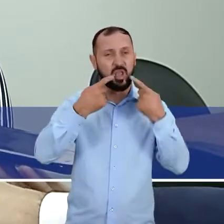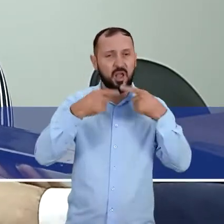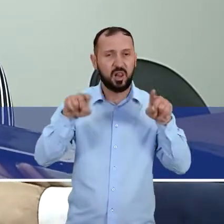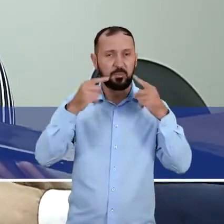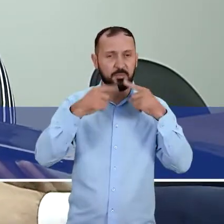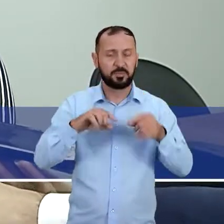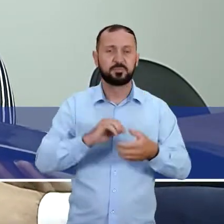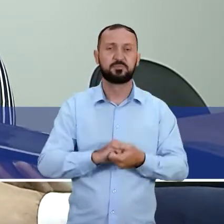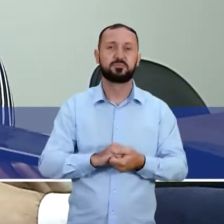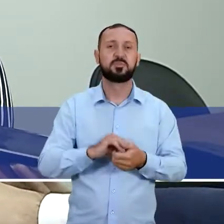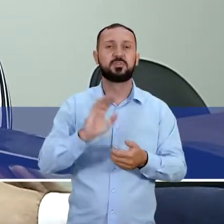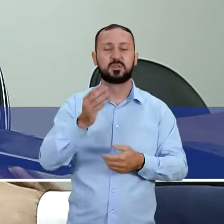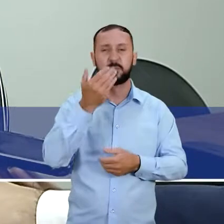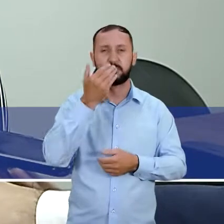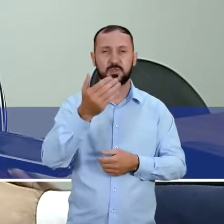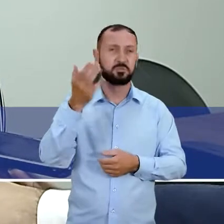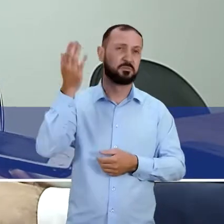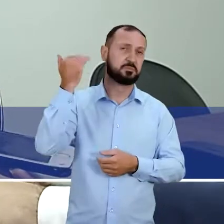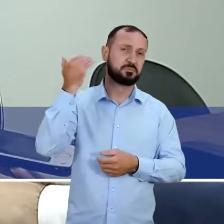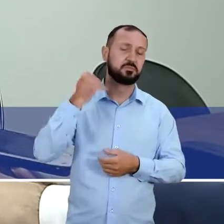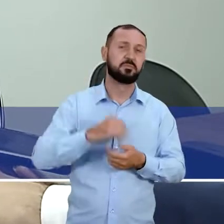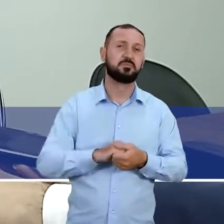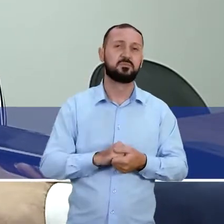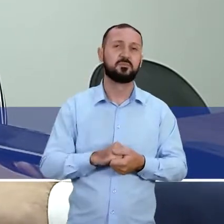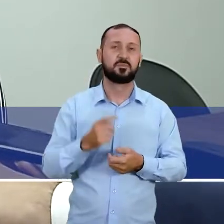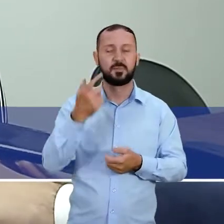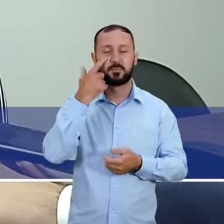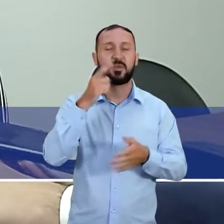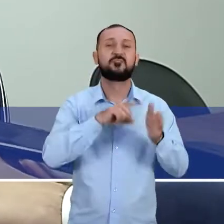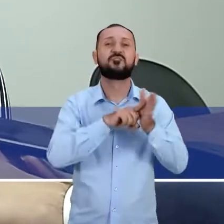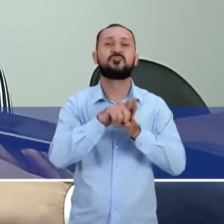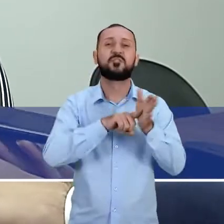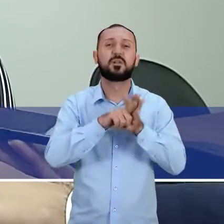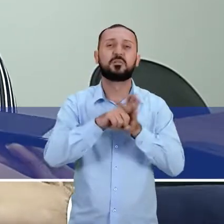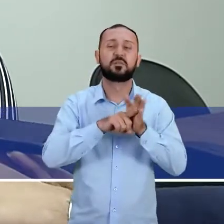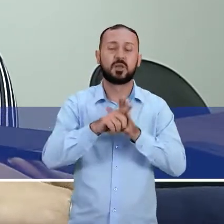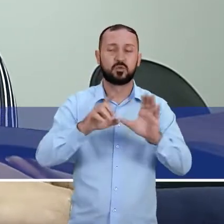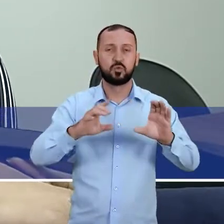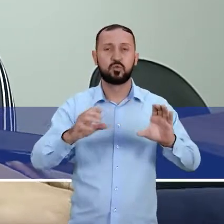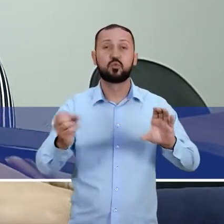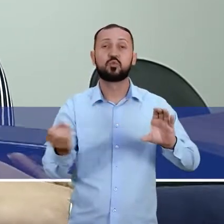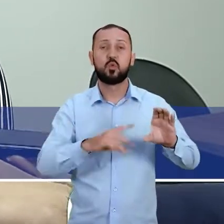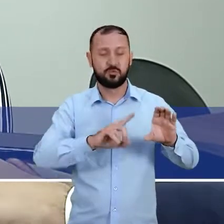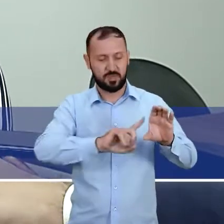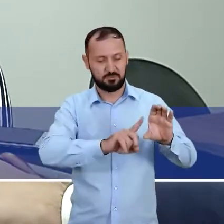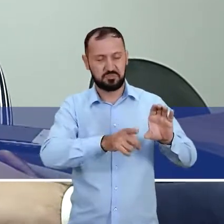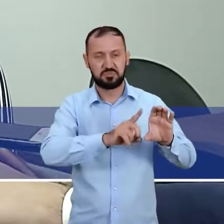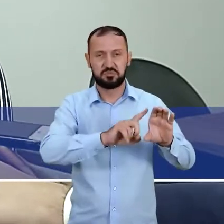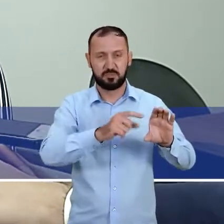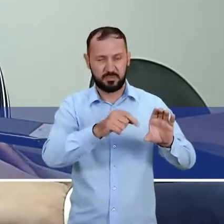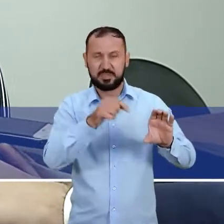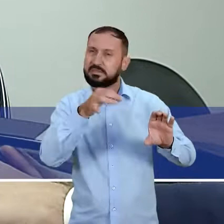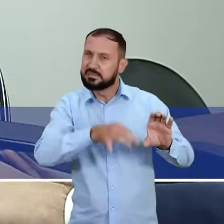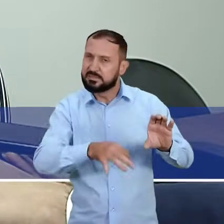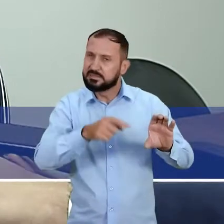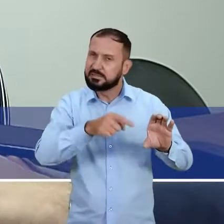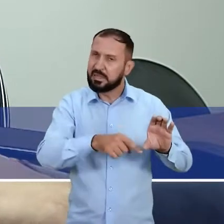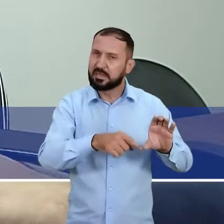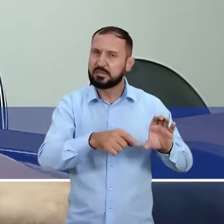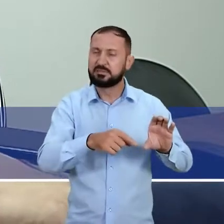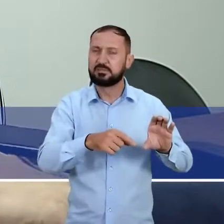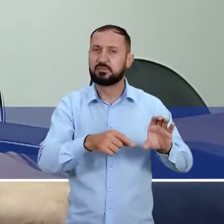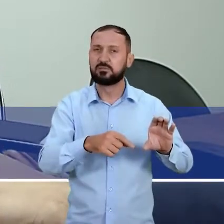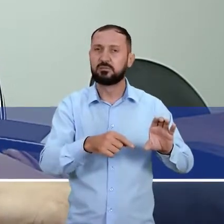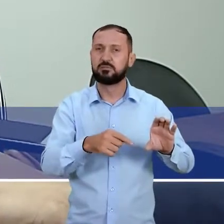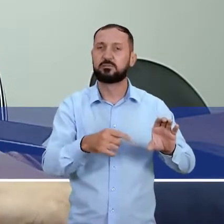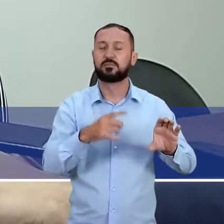reclamamos. Nós pedimos, na época, uma verificação dos novos medidores, para ver se eles estavam